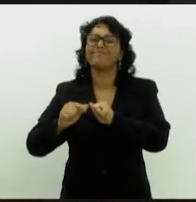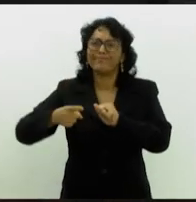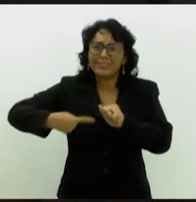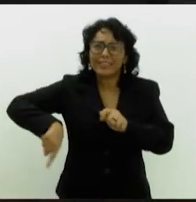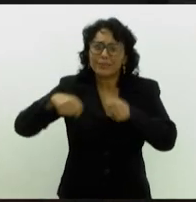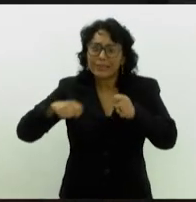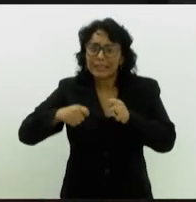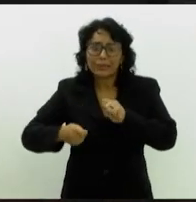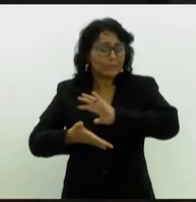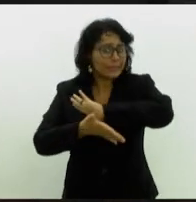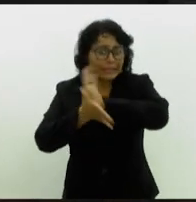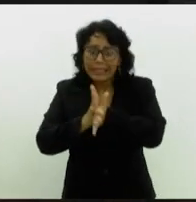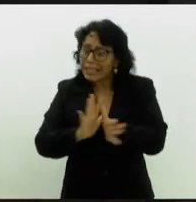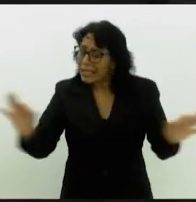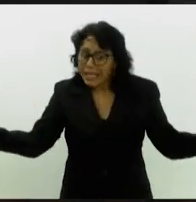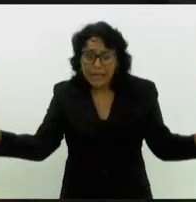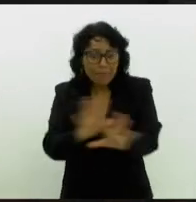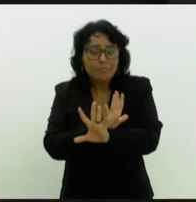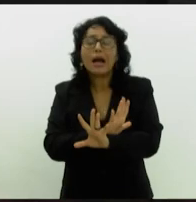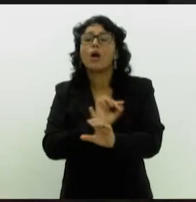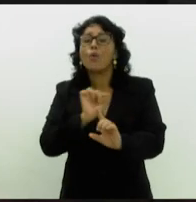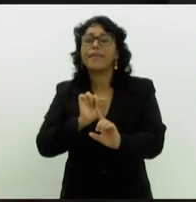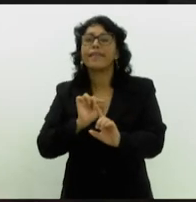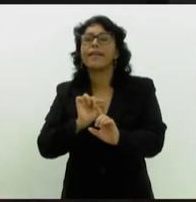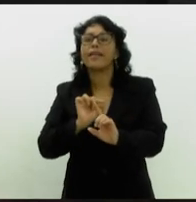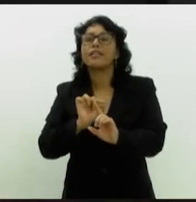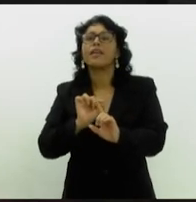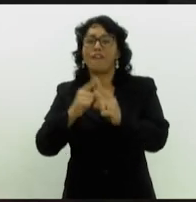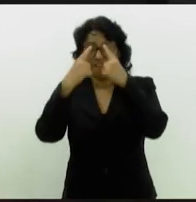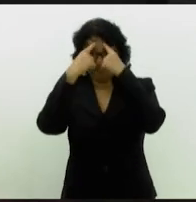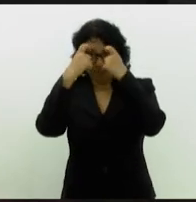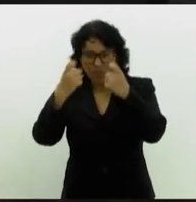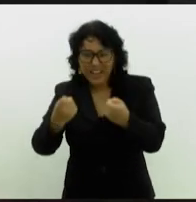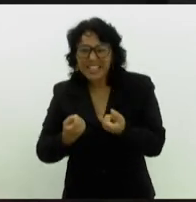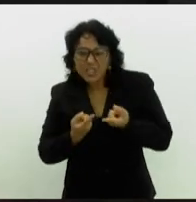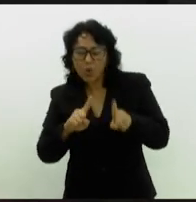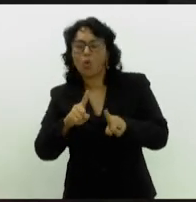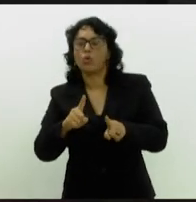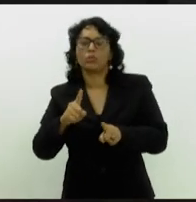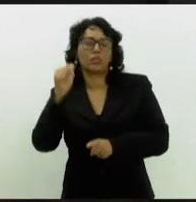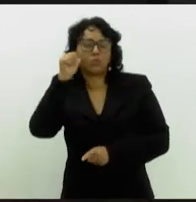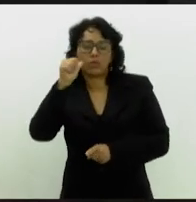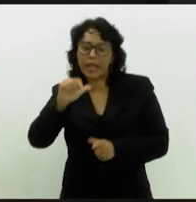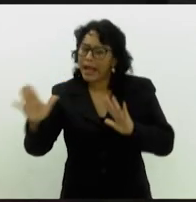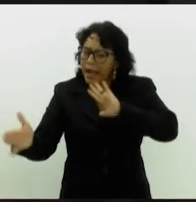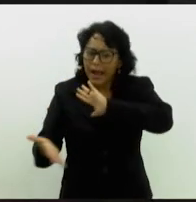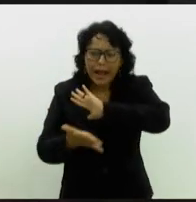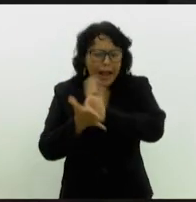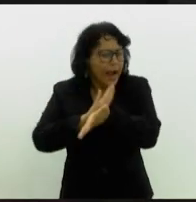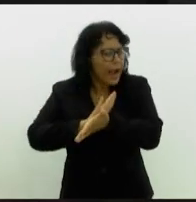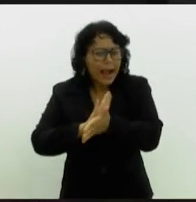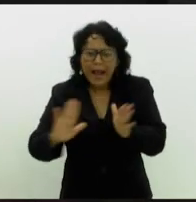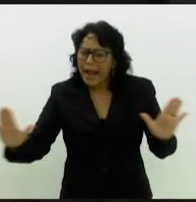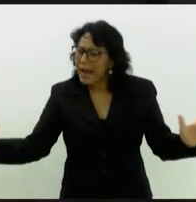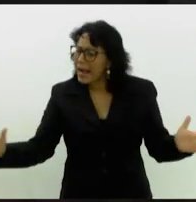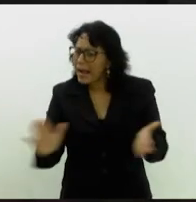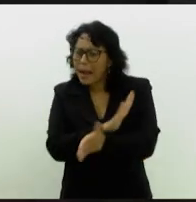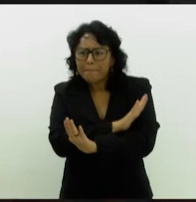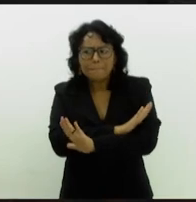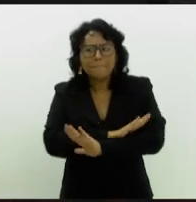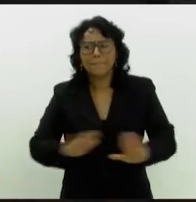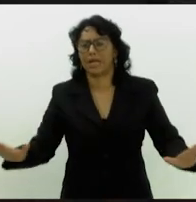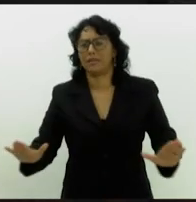feminicídio mandar para bem longe eh do nosso Brasil e do nosso Estado do Rio de Janeiro Deputado Rodrigo